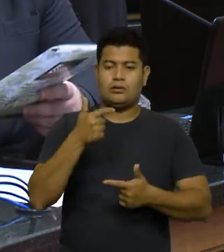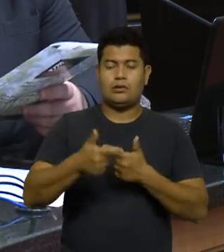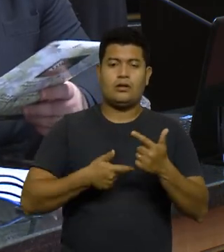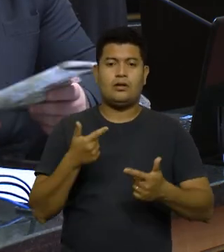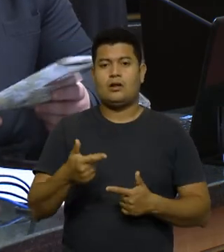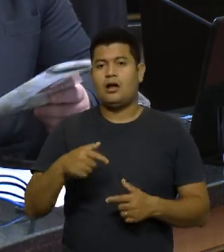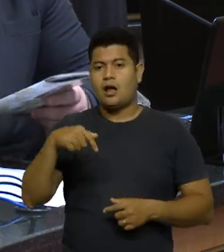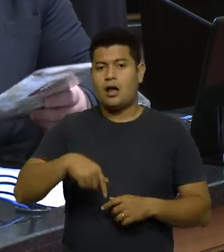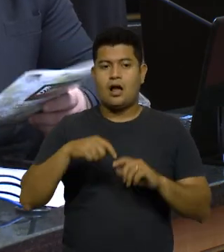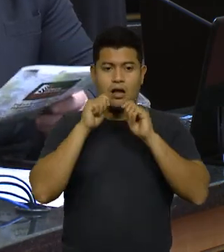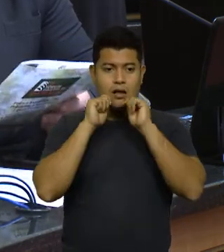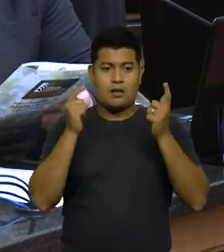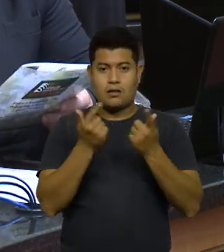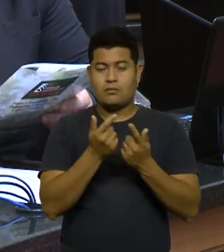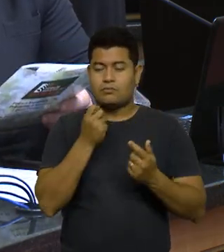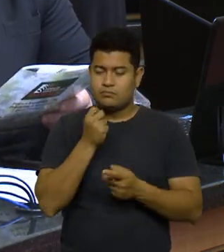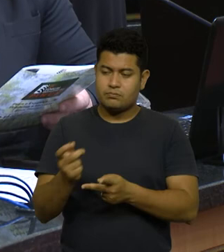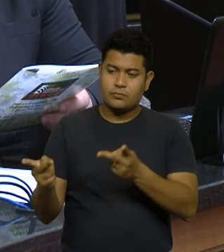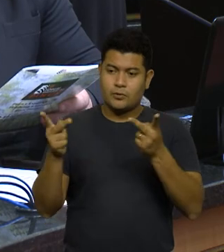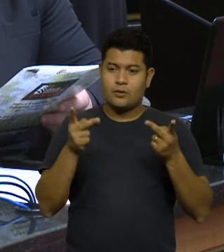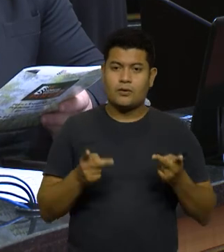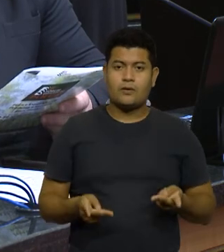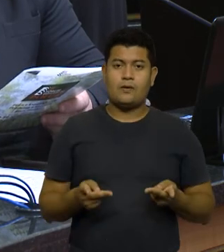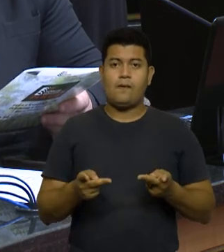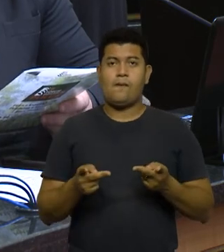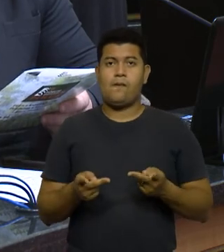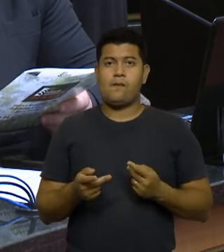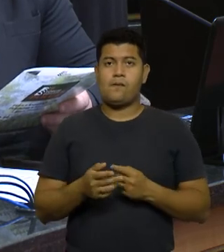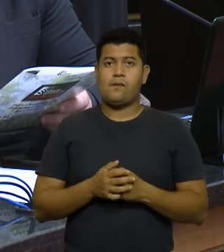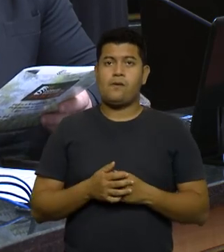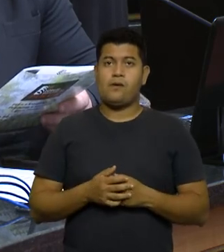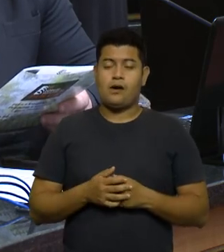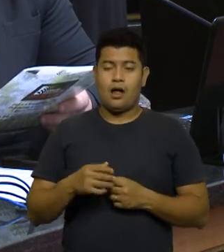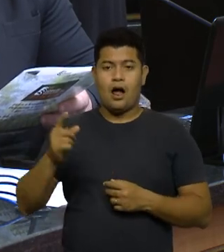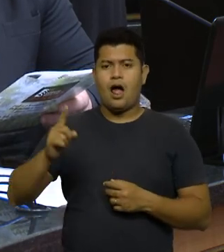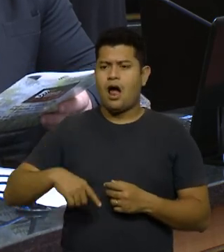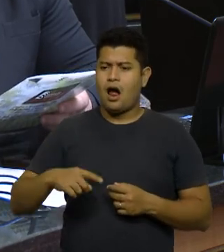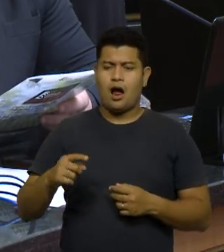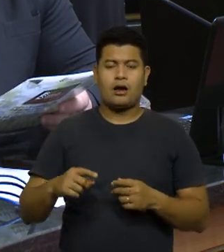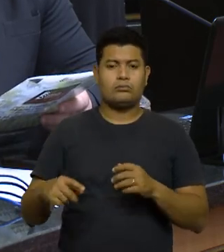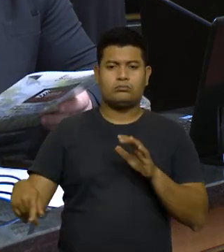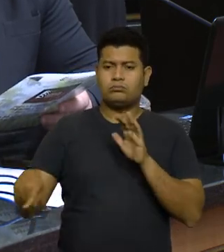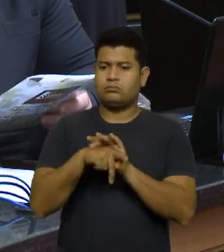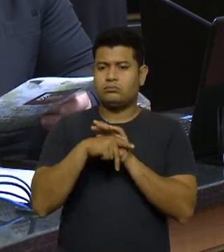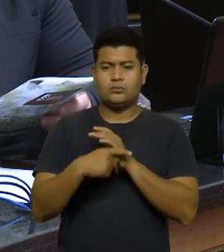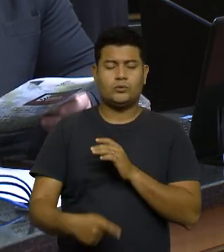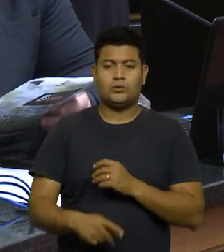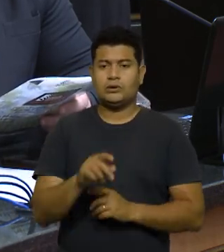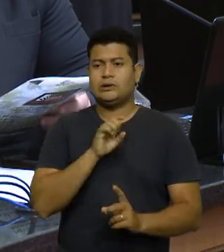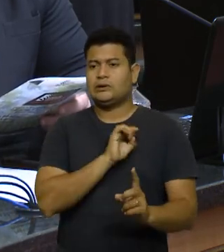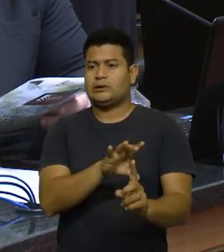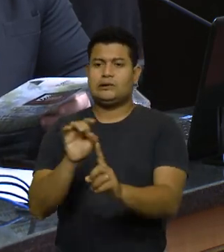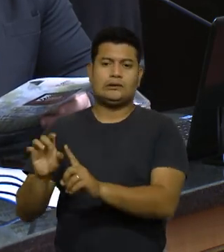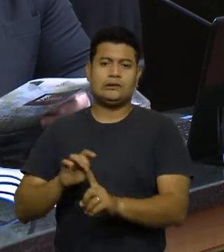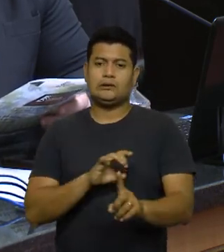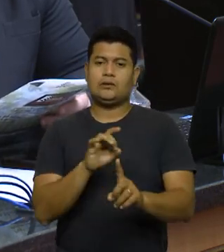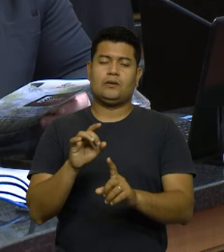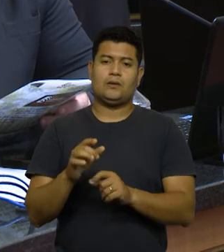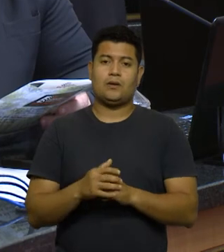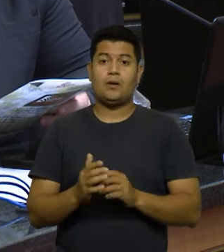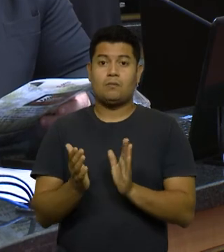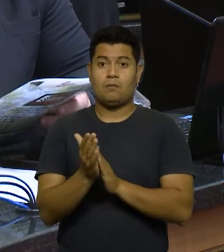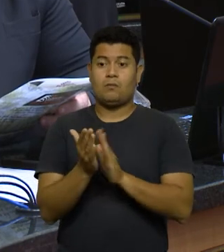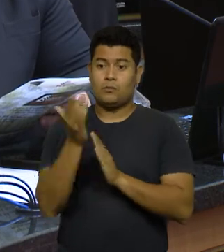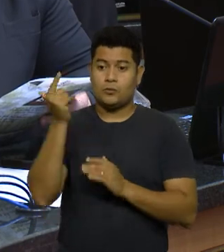parlamentares. Sejam bem-vindos, Neguinho, a essa casa, a casa que é de todos nós, a casa do povo. E parabéns, prefeito Fabiano, mais uma